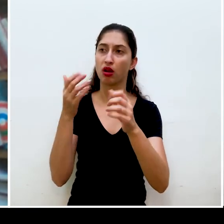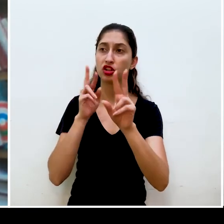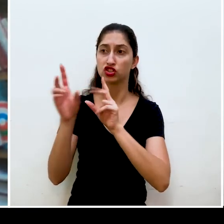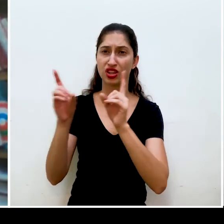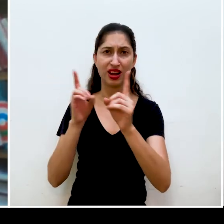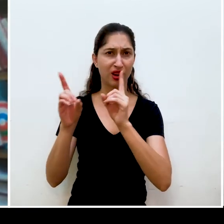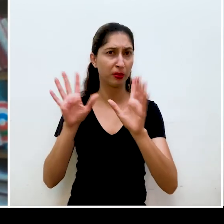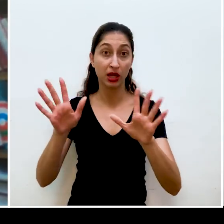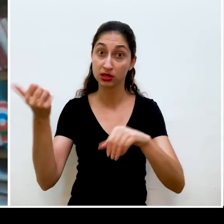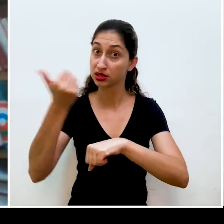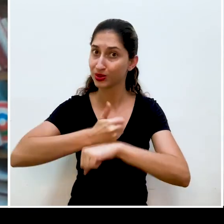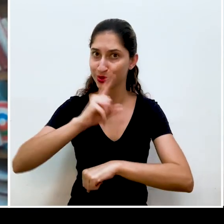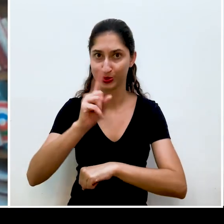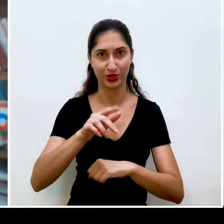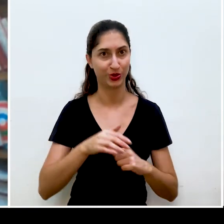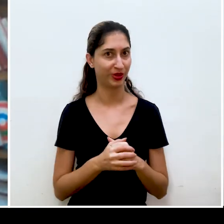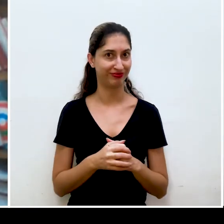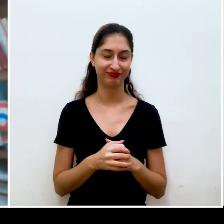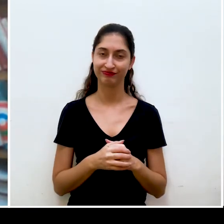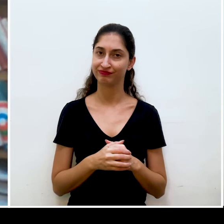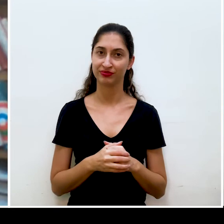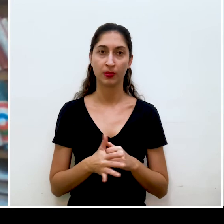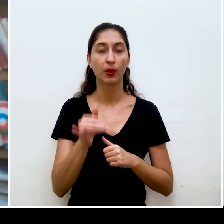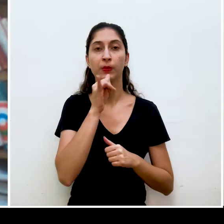porque eu não consigo. Né? Imagina eu